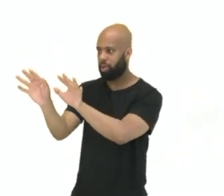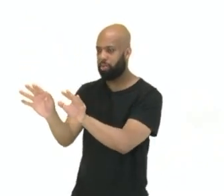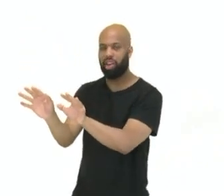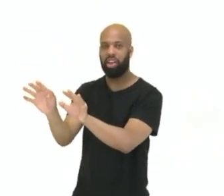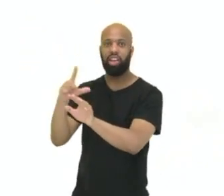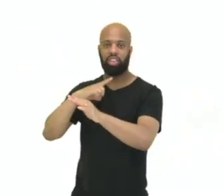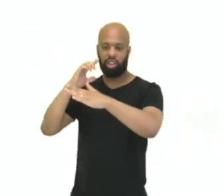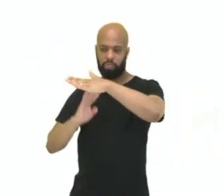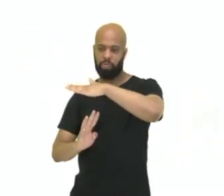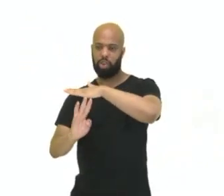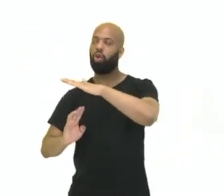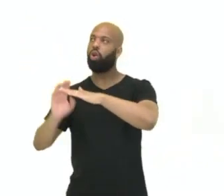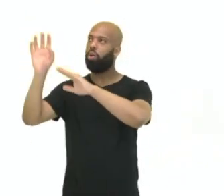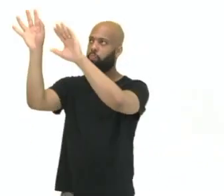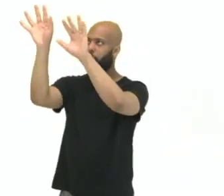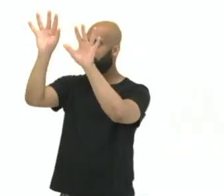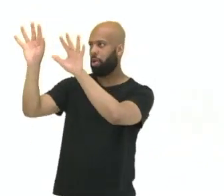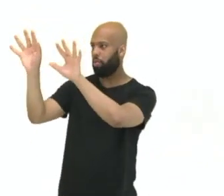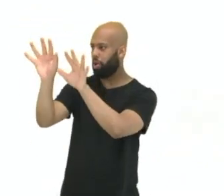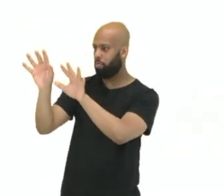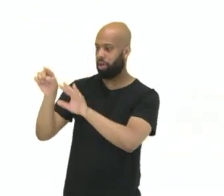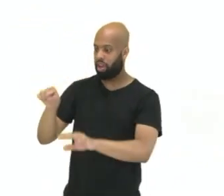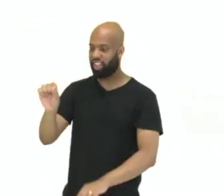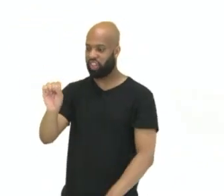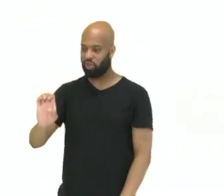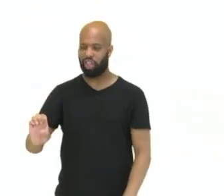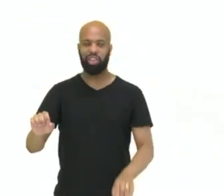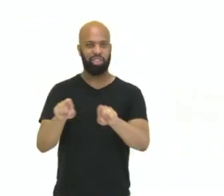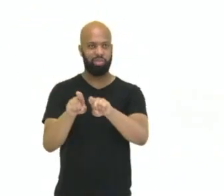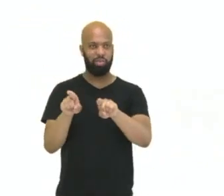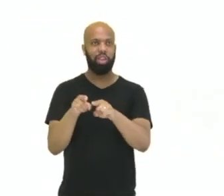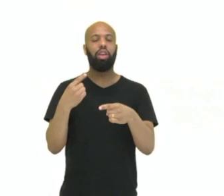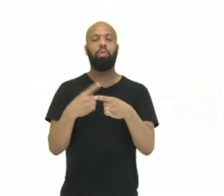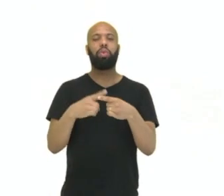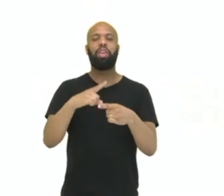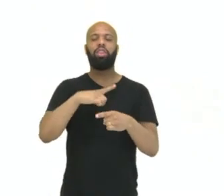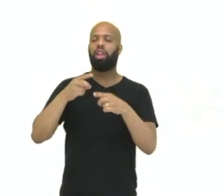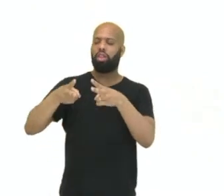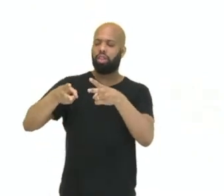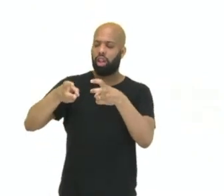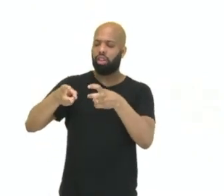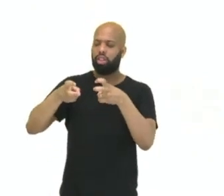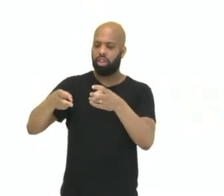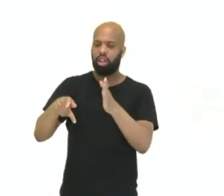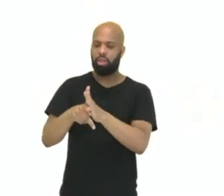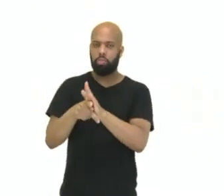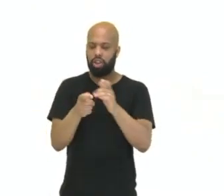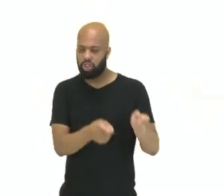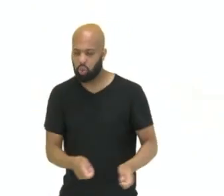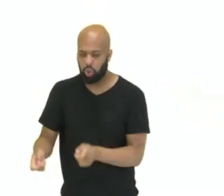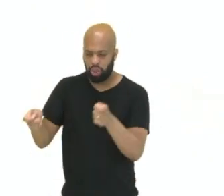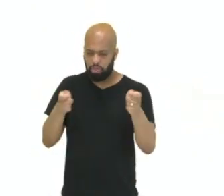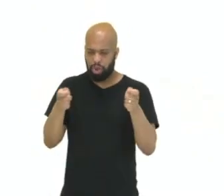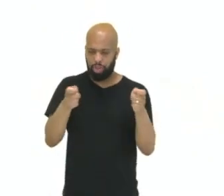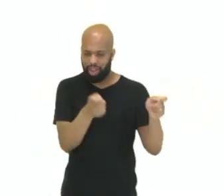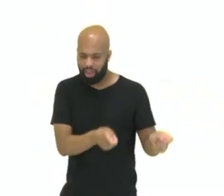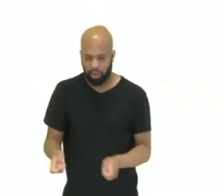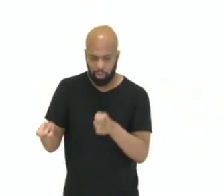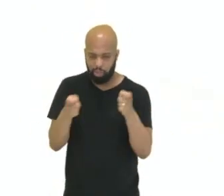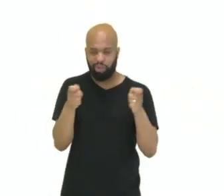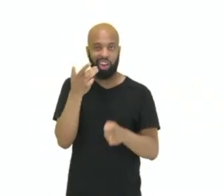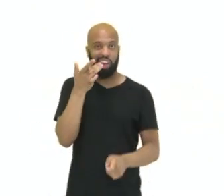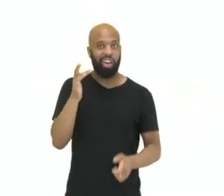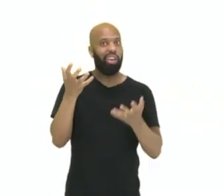outras porções do Brasil para a região Sudeste. A exploração desses recursos minerais atraiu pessoas.